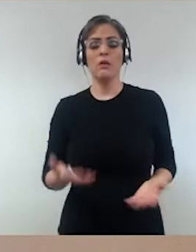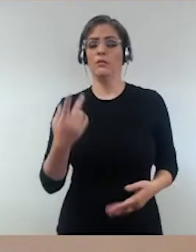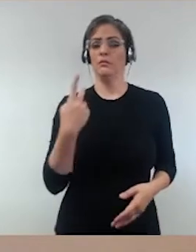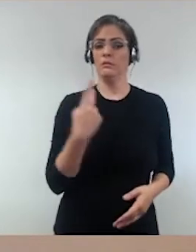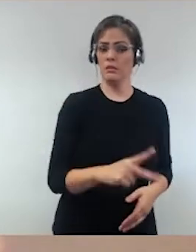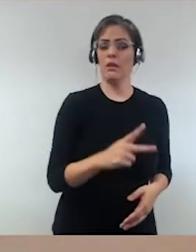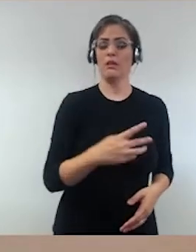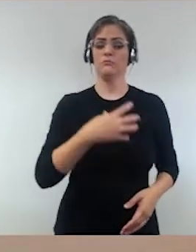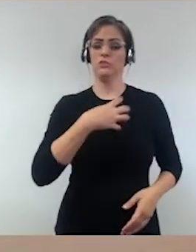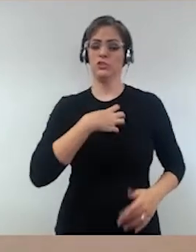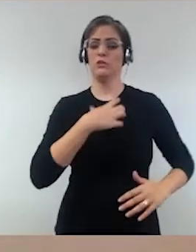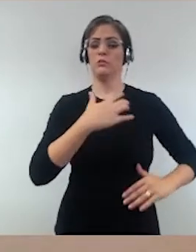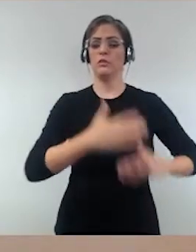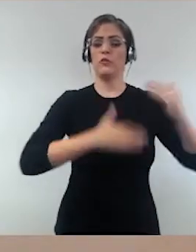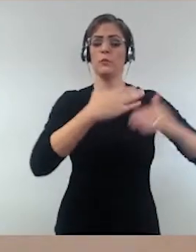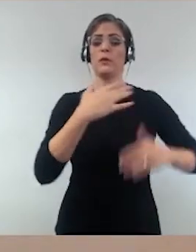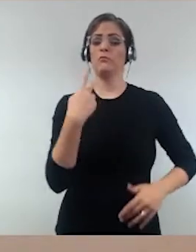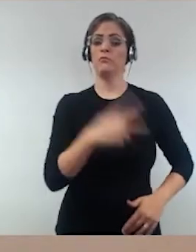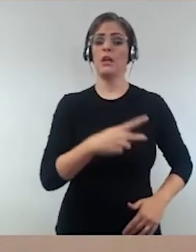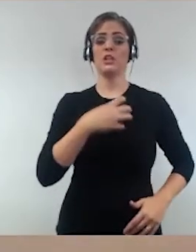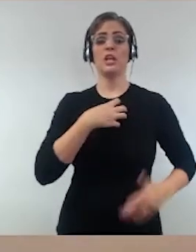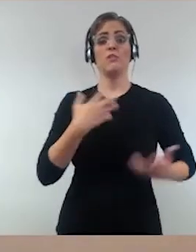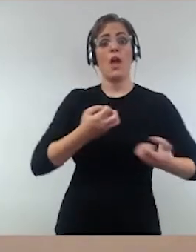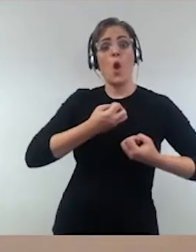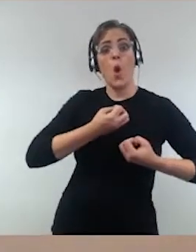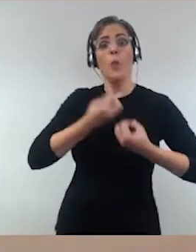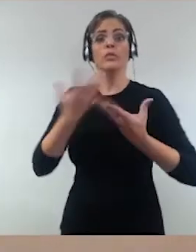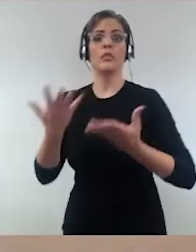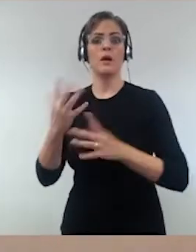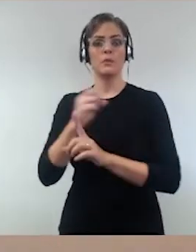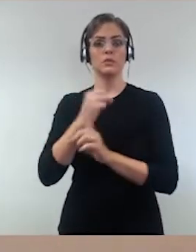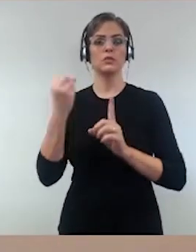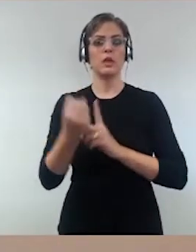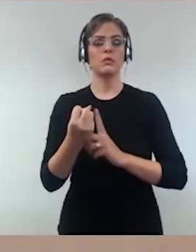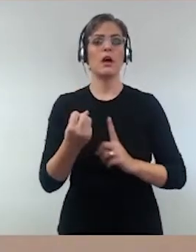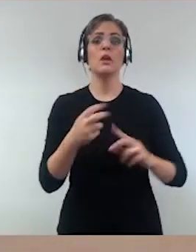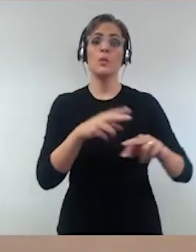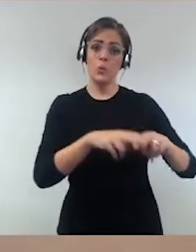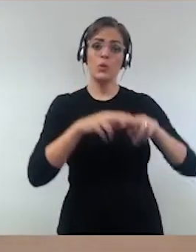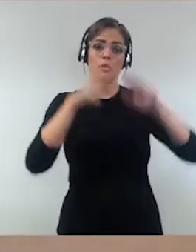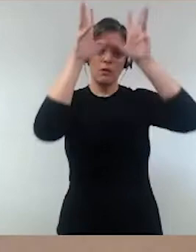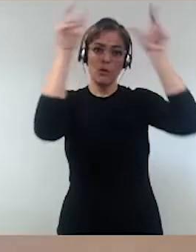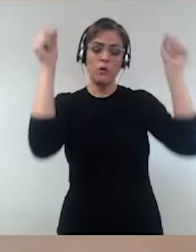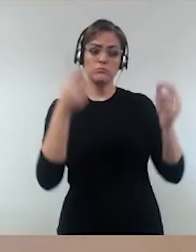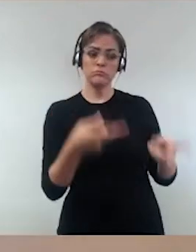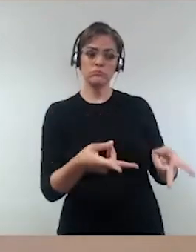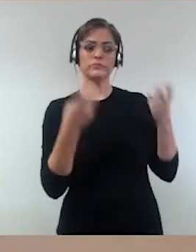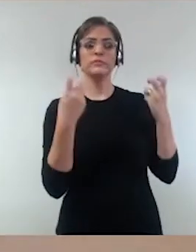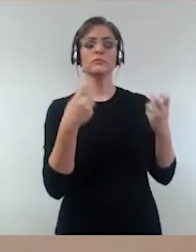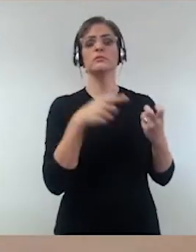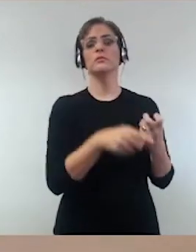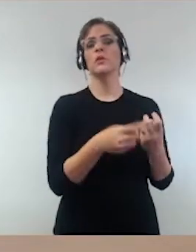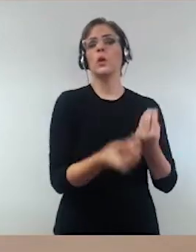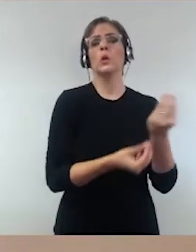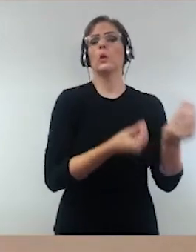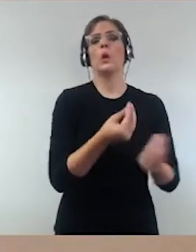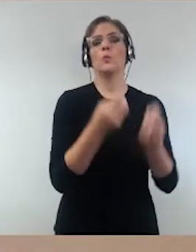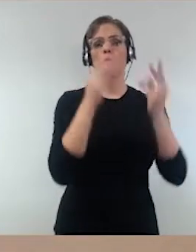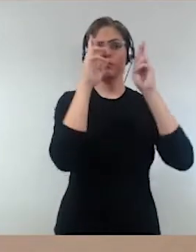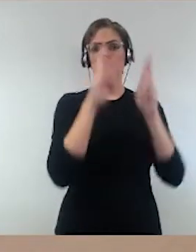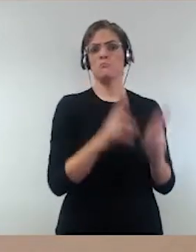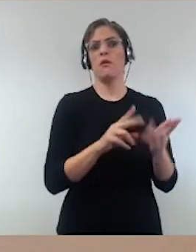autodeterminação, a forma que ela quer se expor na sociedade. E a partir desse conceito de autodeterminação e a partir desse conceito procedimental,